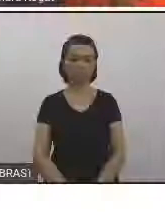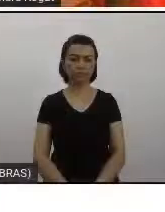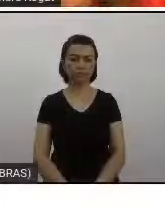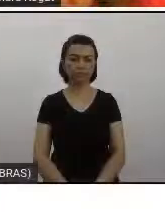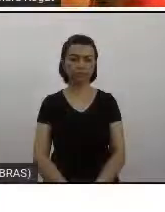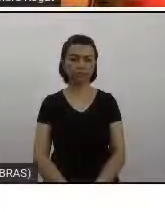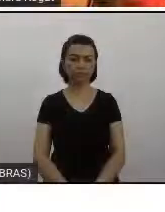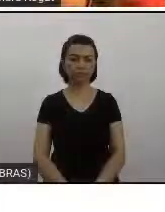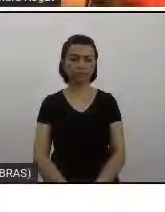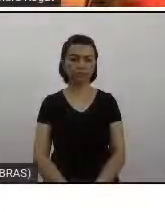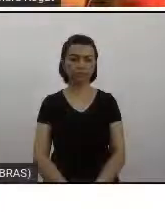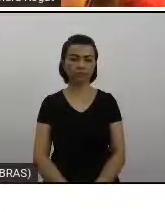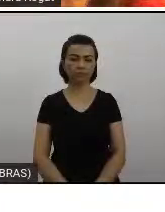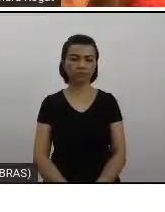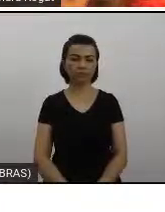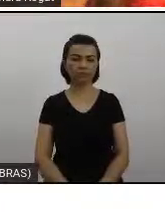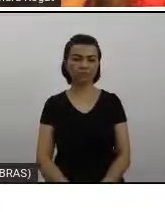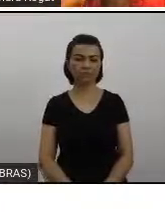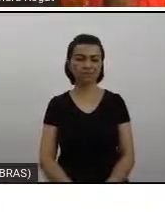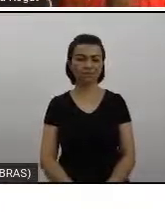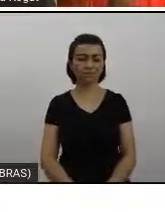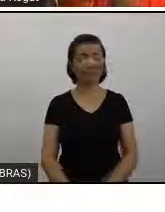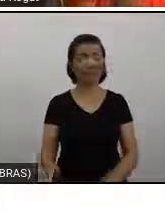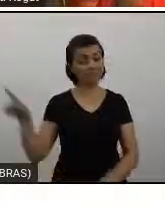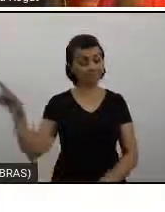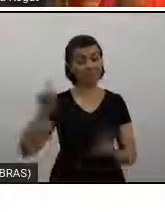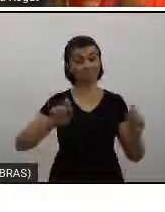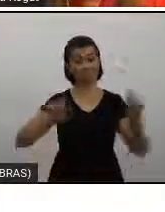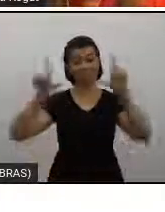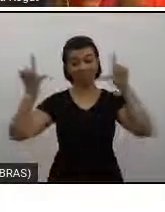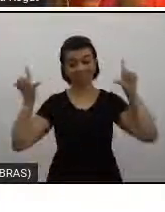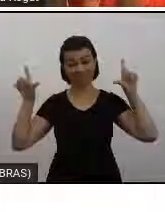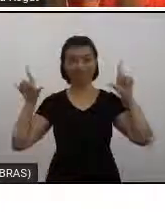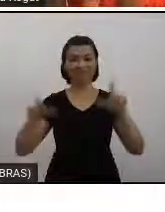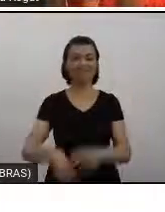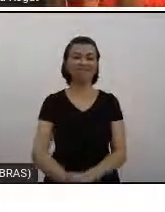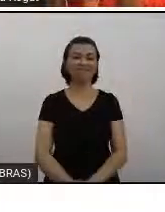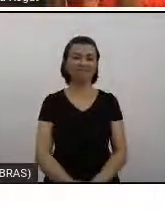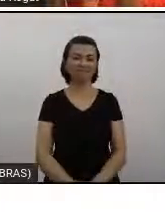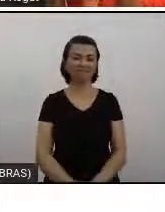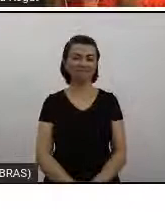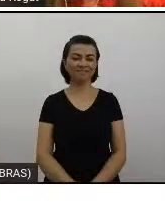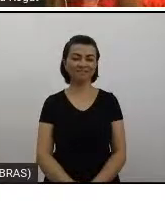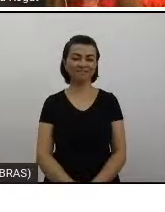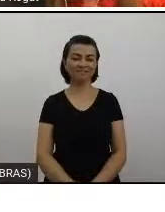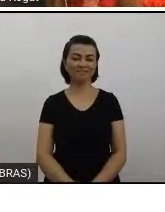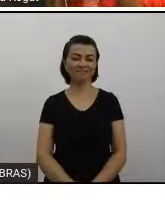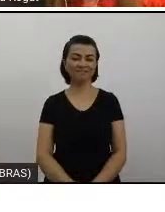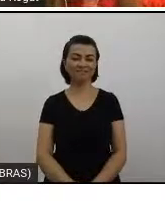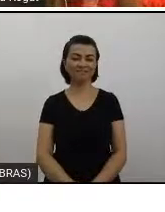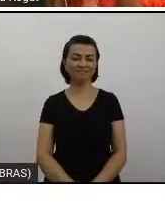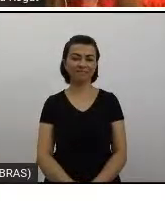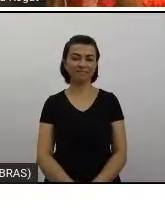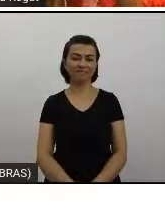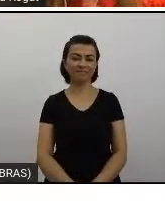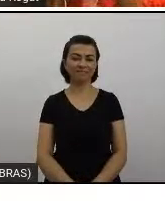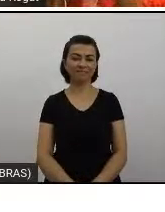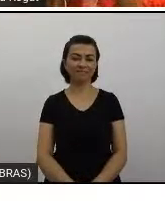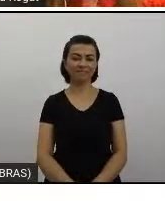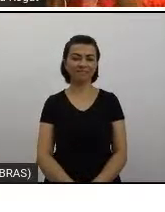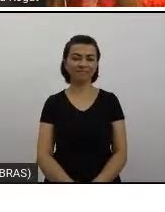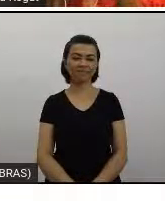temos, litorânea, tá vendo? Você sabe onde é, né? Vocês não sabem da última que aconteceu.